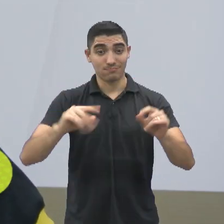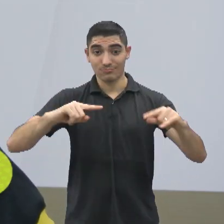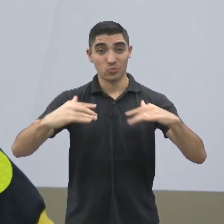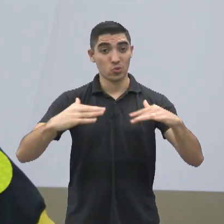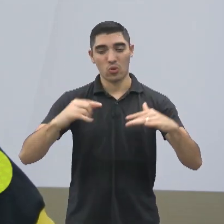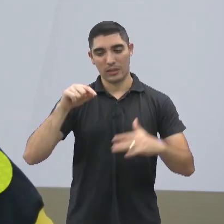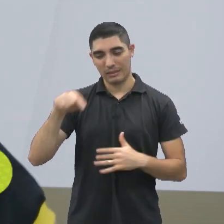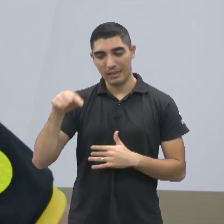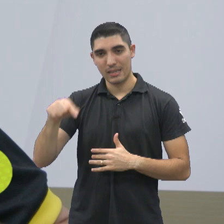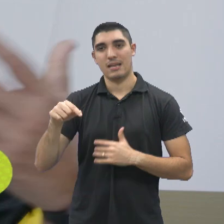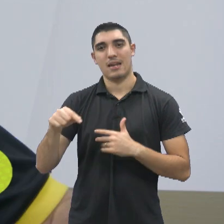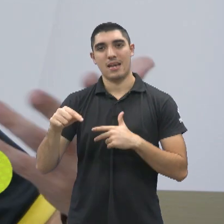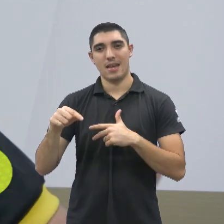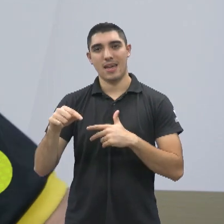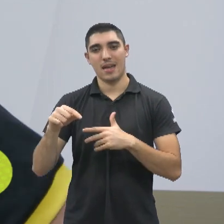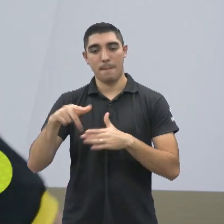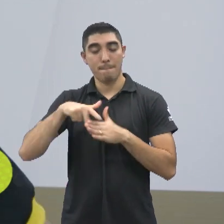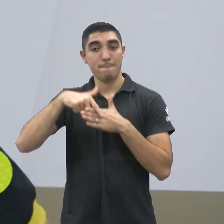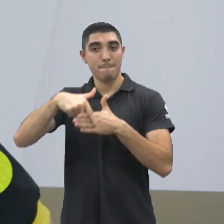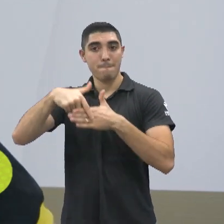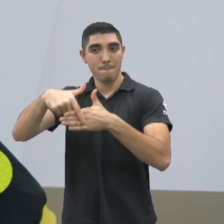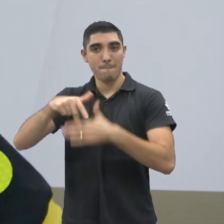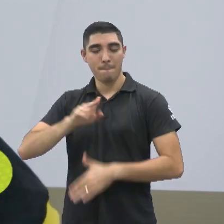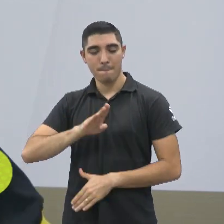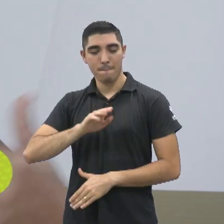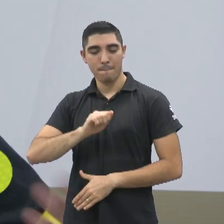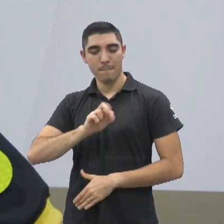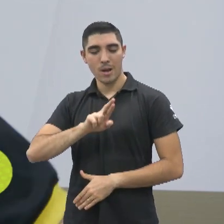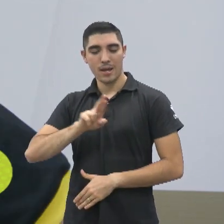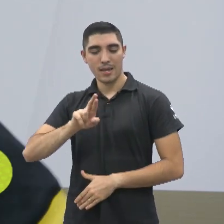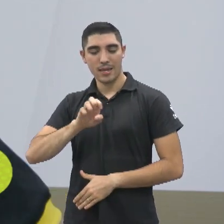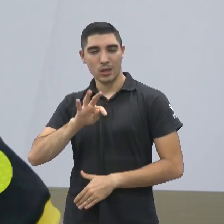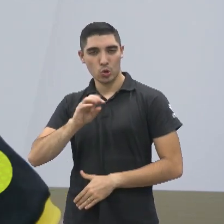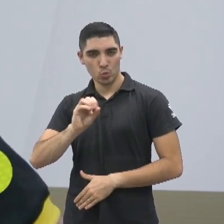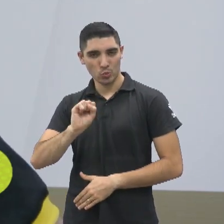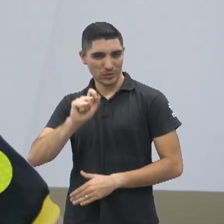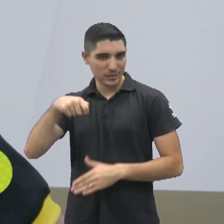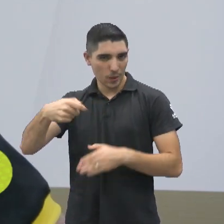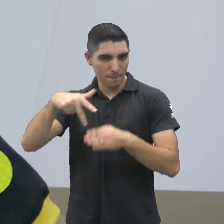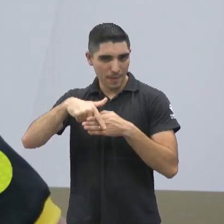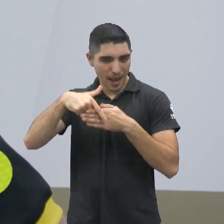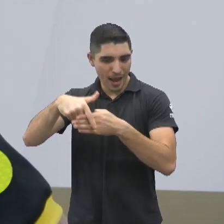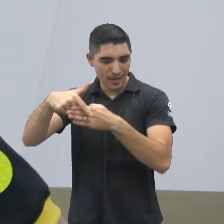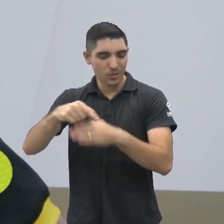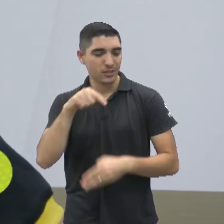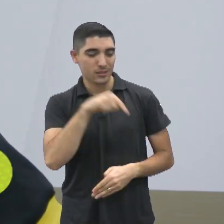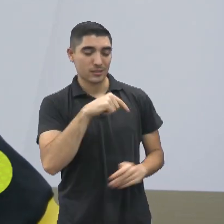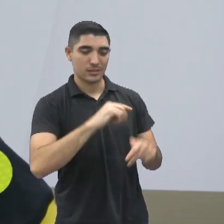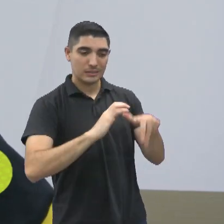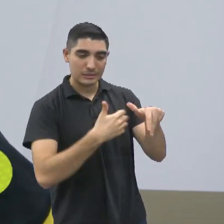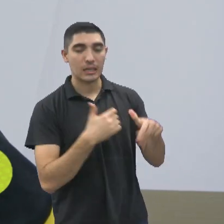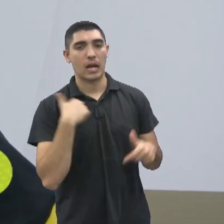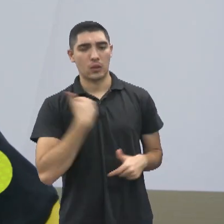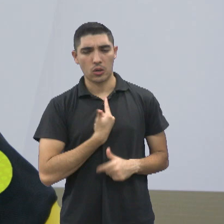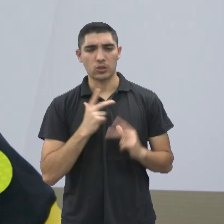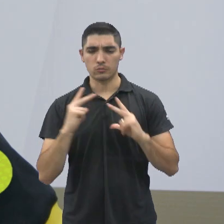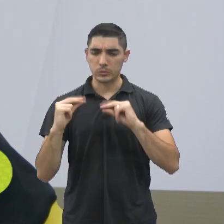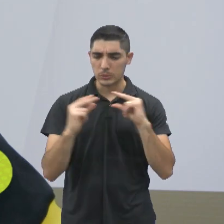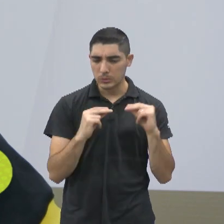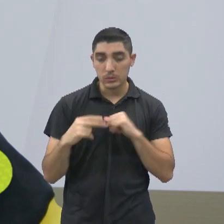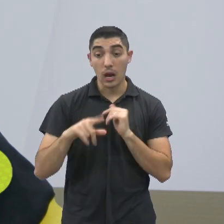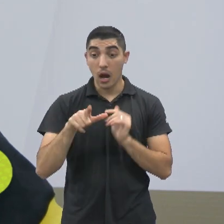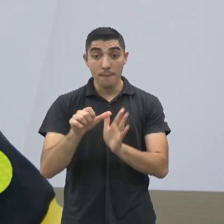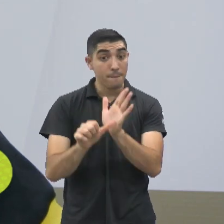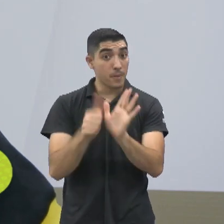mais na parte emocional mesmo, não tinha muito o que fazer na parte técnica, na parte tática. Foi com muita conversa, a gente já fez um belíssimo jogo já na estreia,